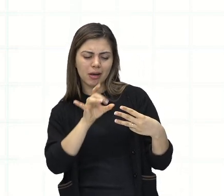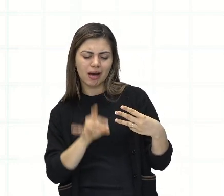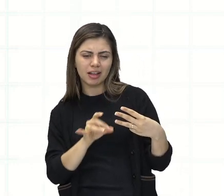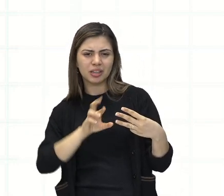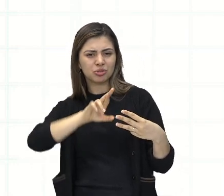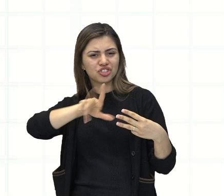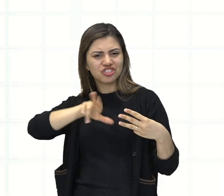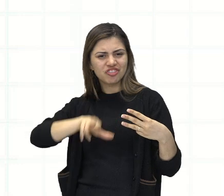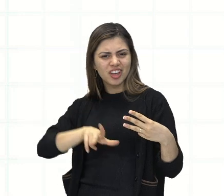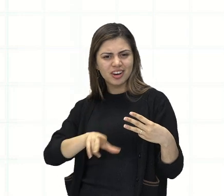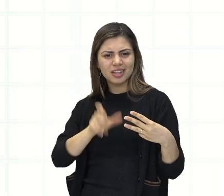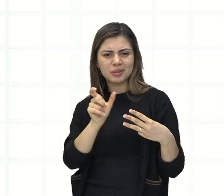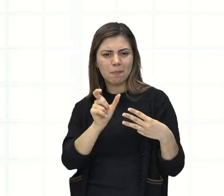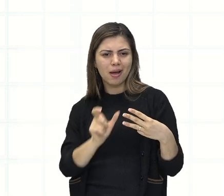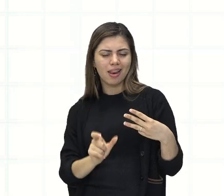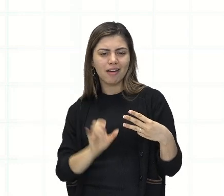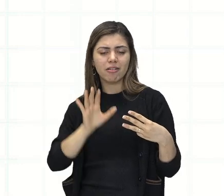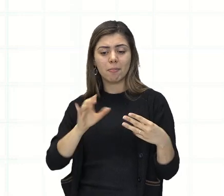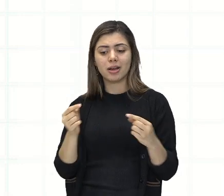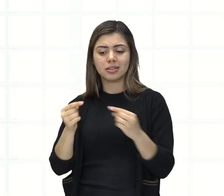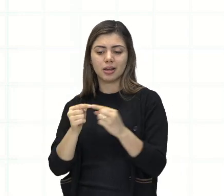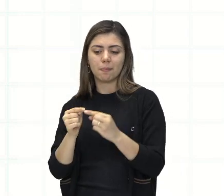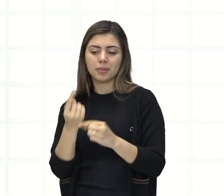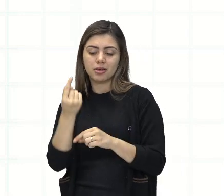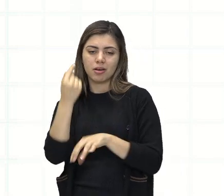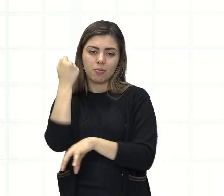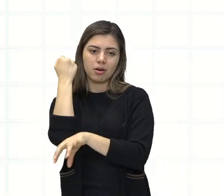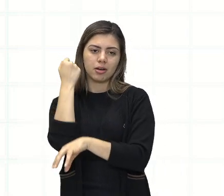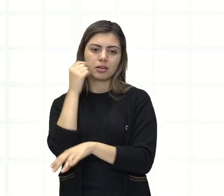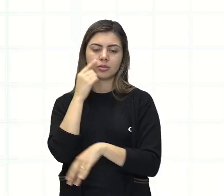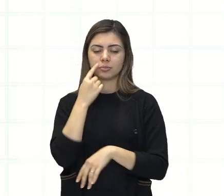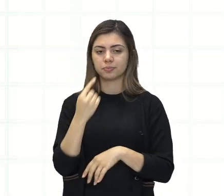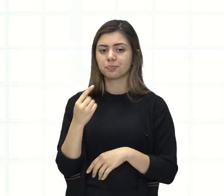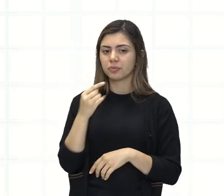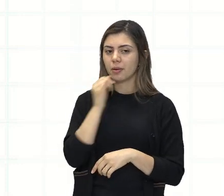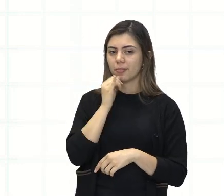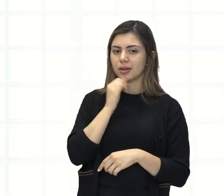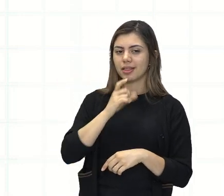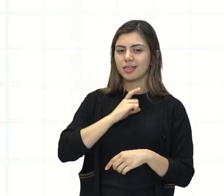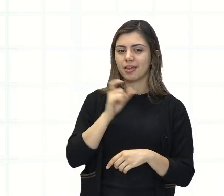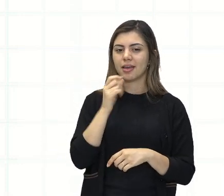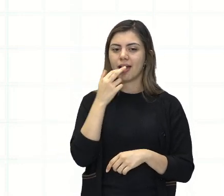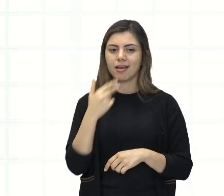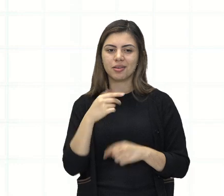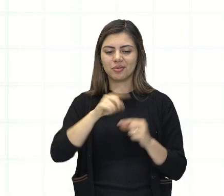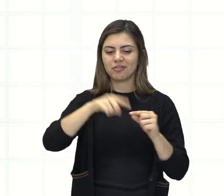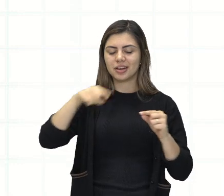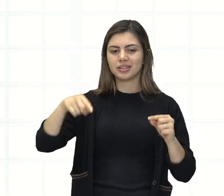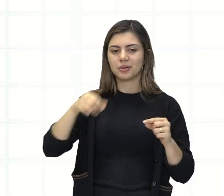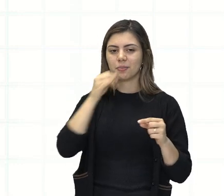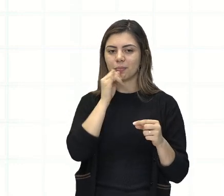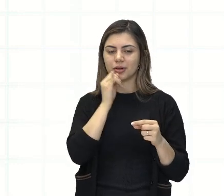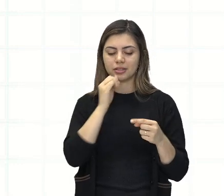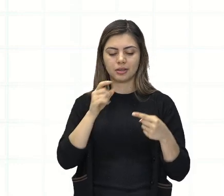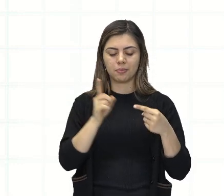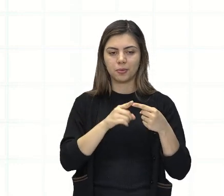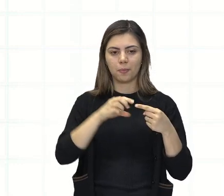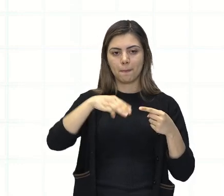macaxeira, por exemplo, é predominante ser conhecida no